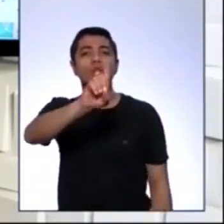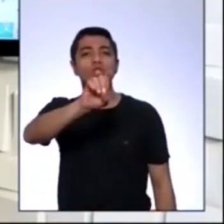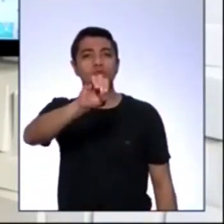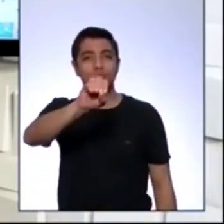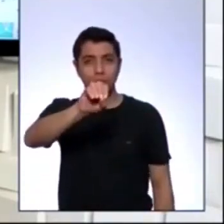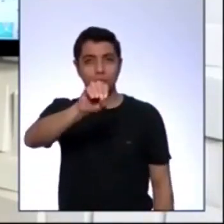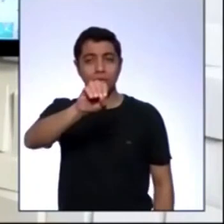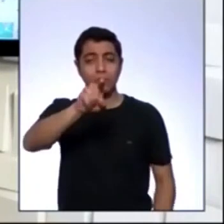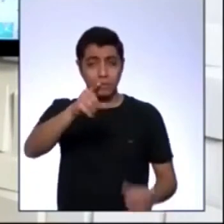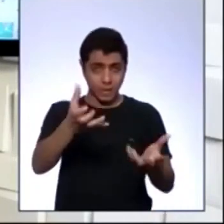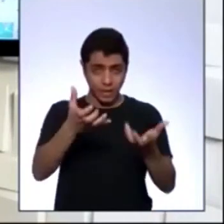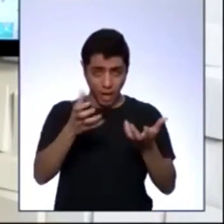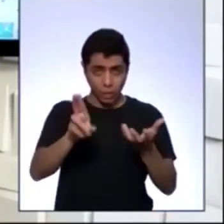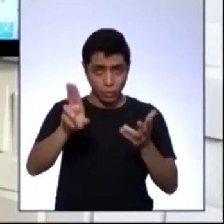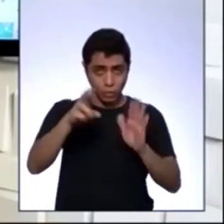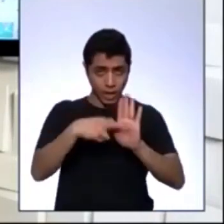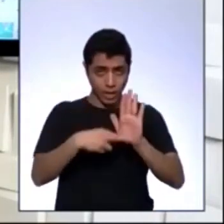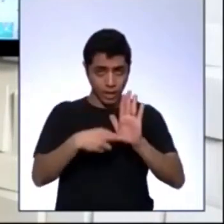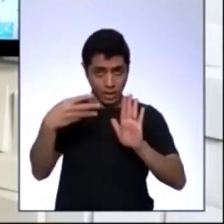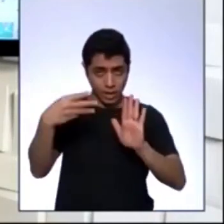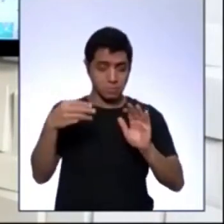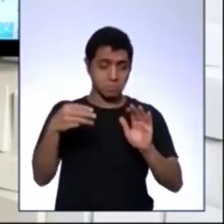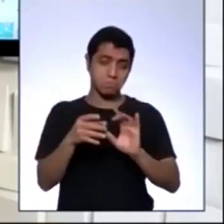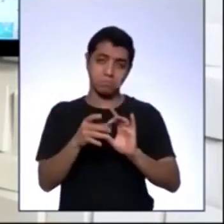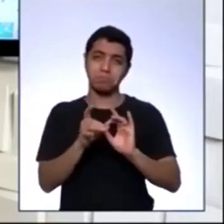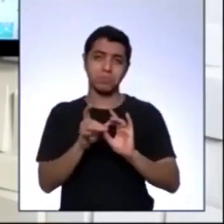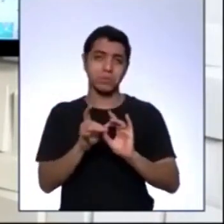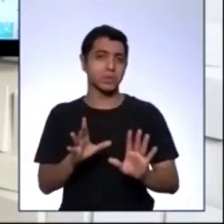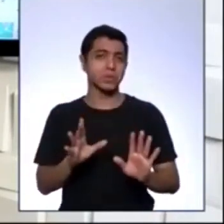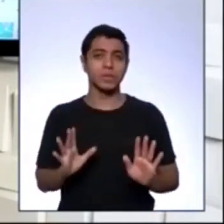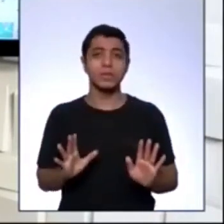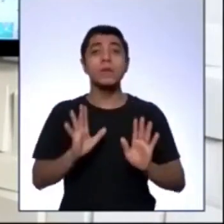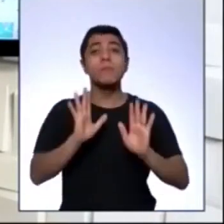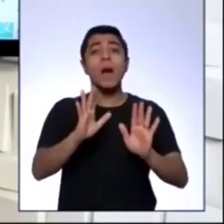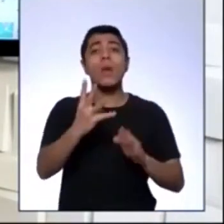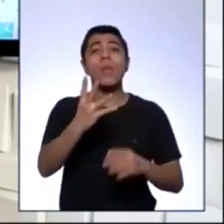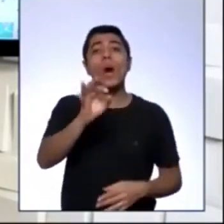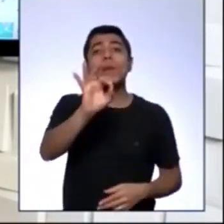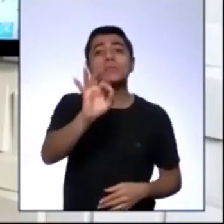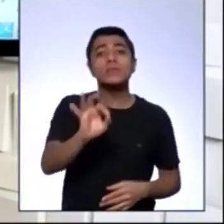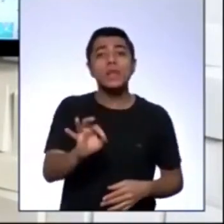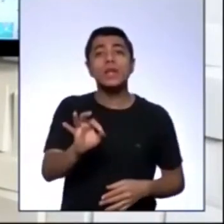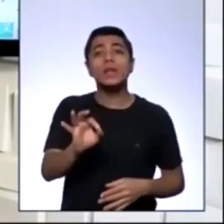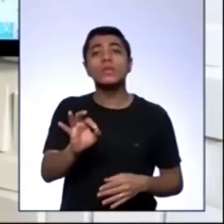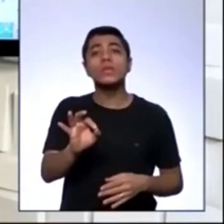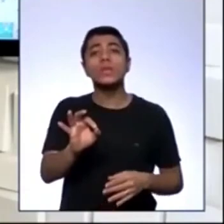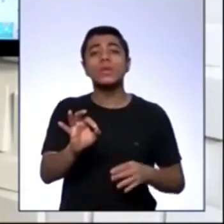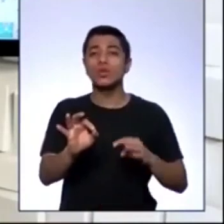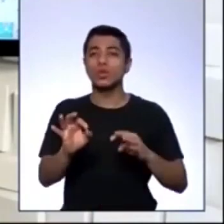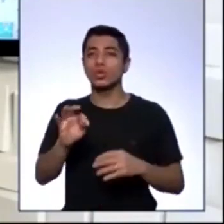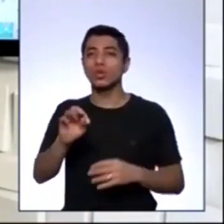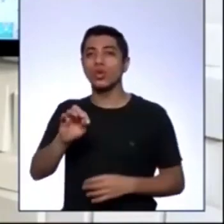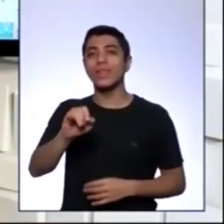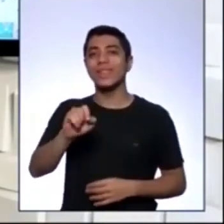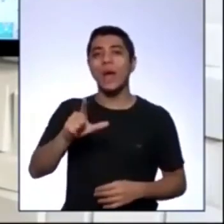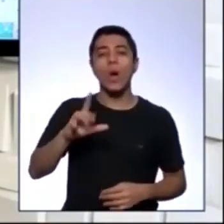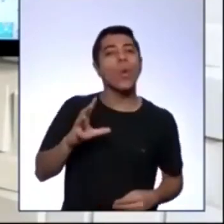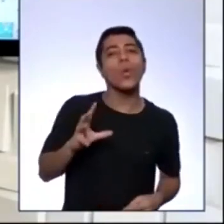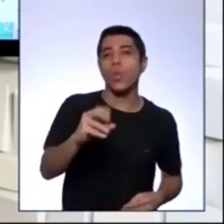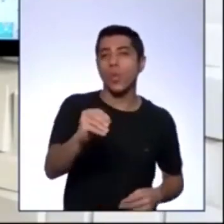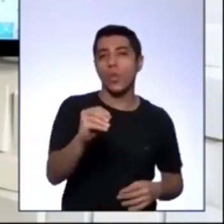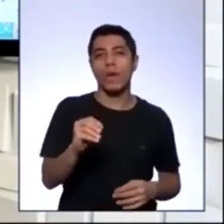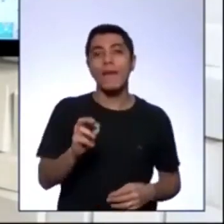pode fazer pode fazer mais eu tenho quarenta por cento e um total e o resultado é a parcial Oi